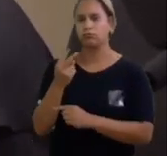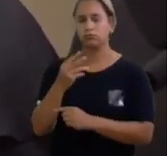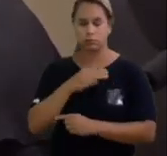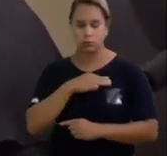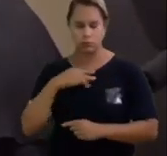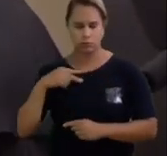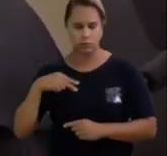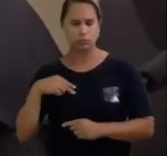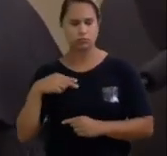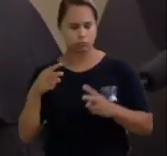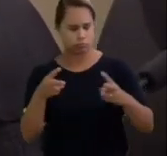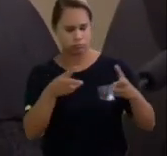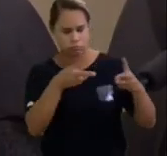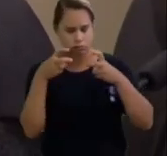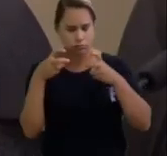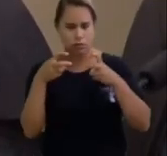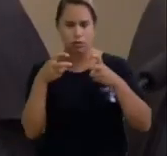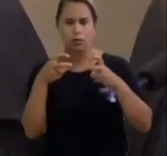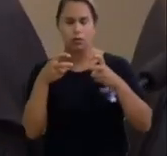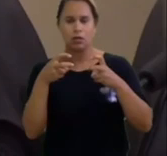2.030.000, aqui em números redondos,